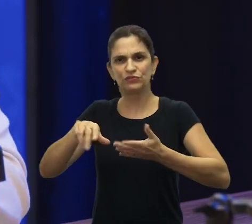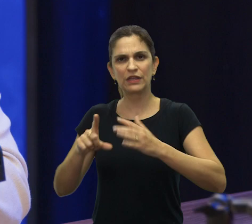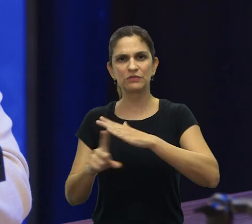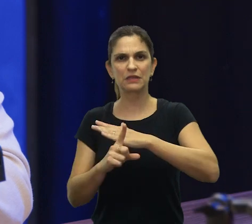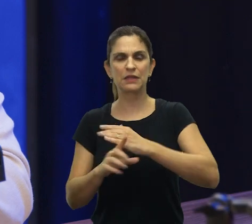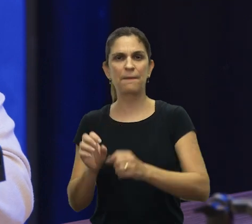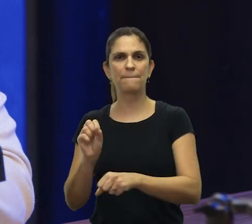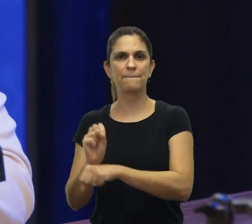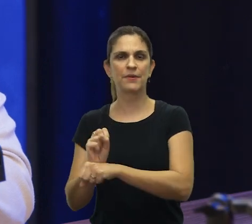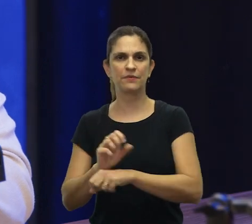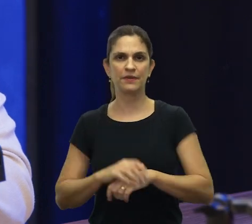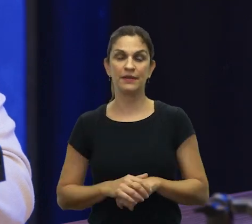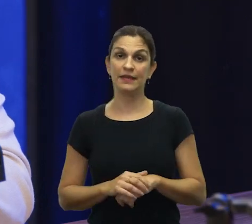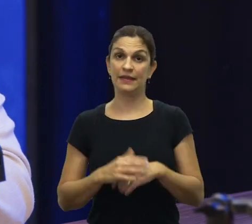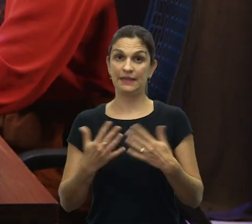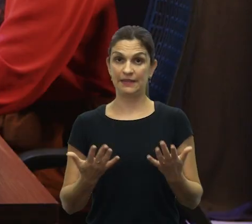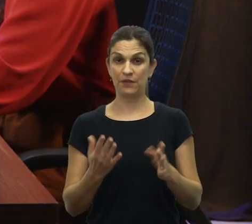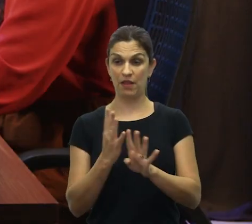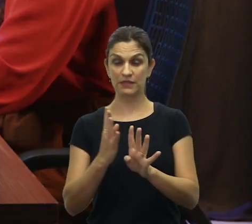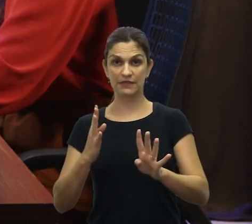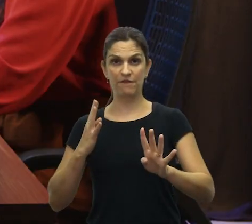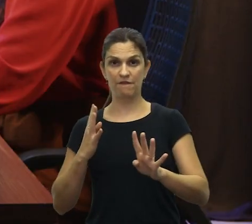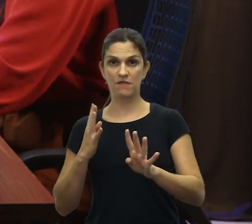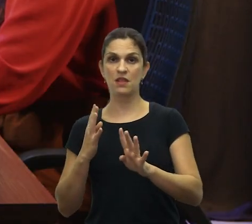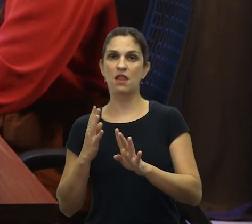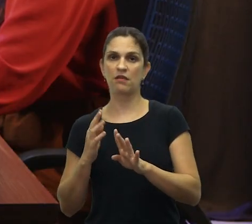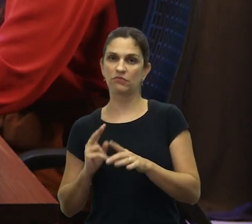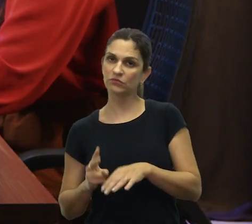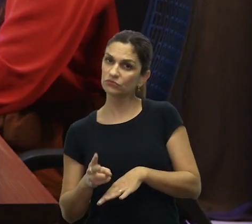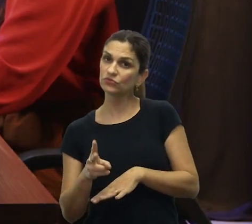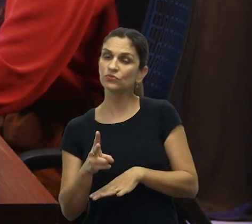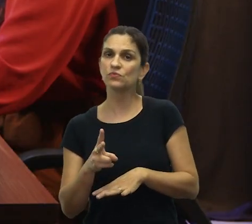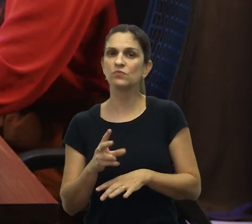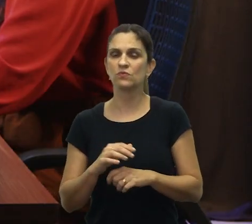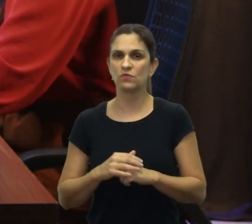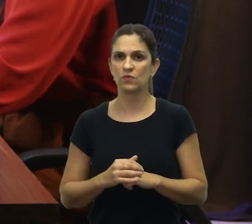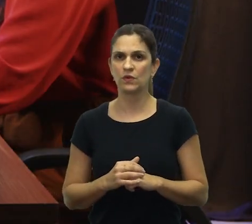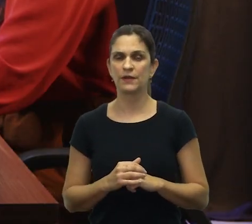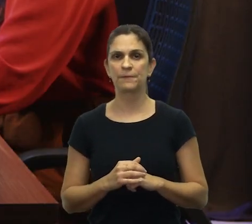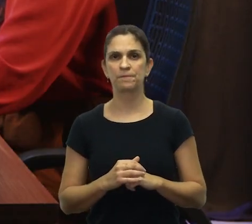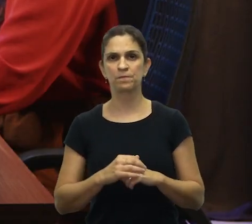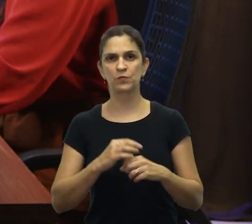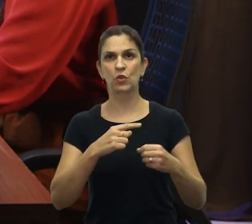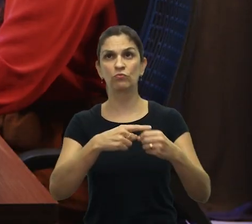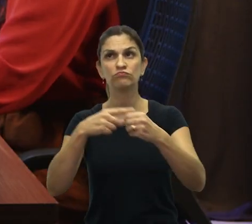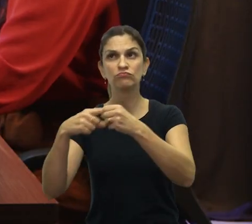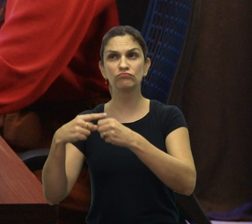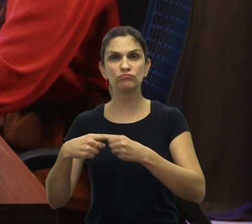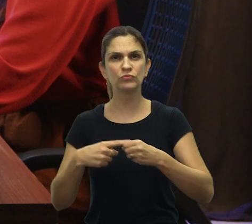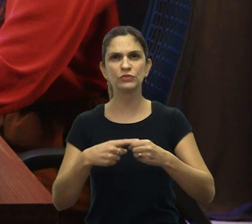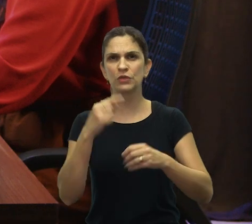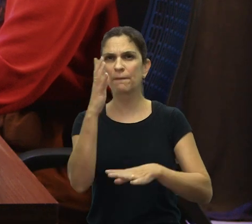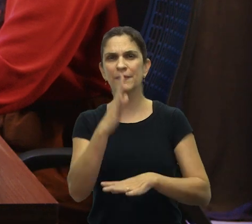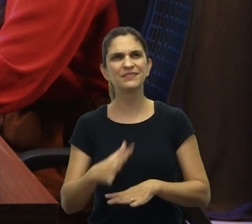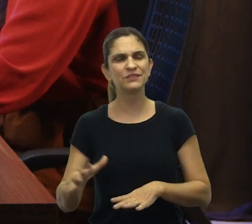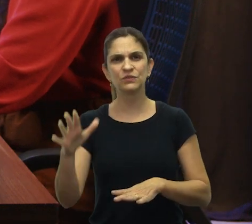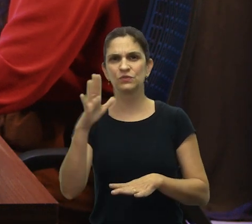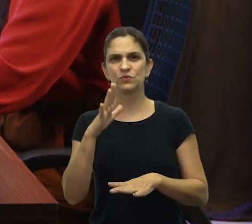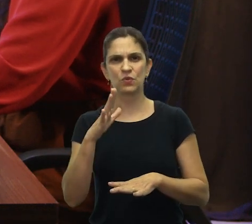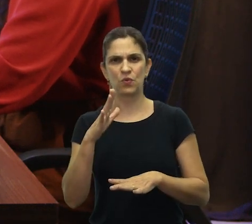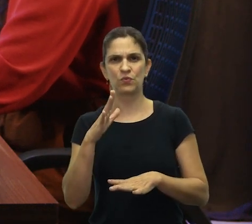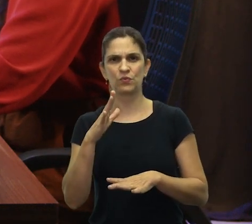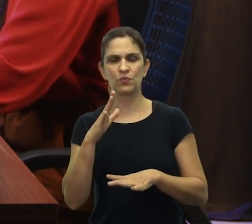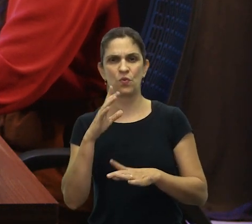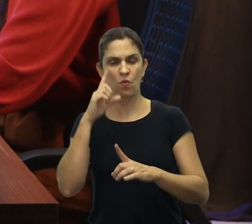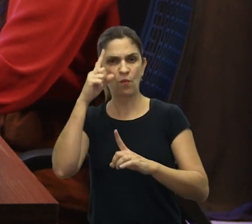essa fila ainda a gente não zerou. Então, o município de Campo Grande, como todos os outros municípios do país, tem uma missão